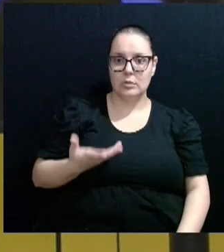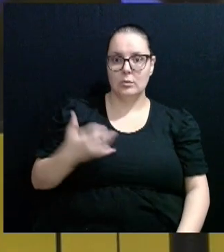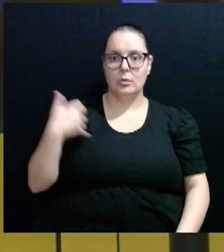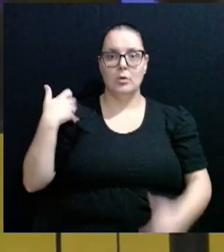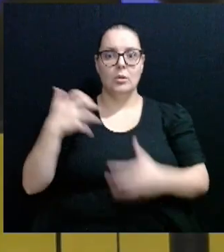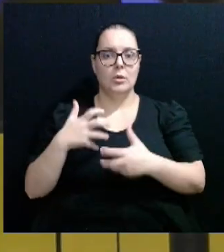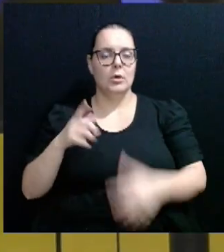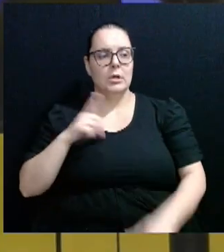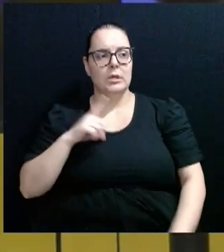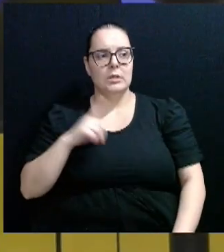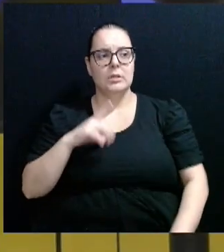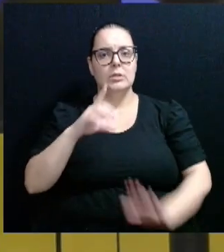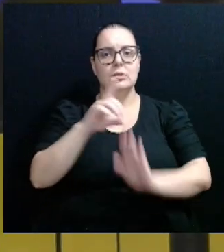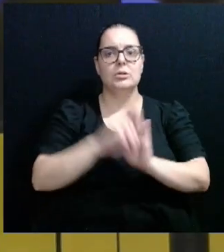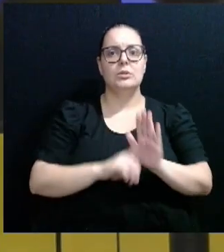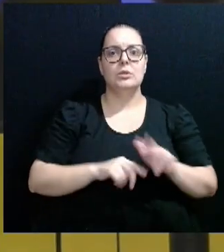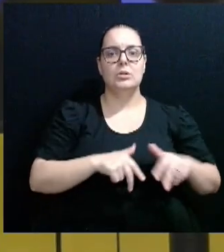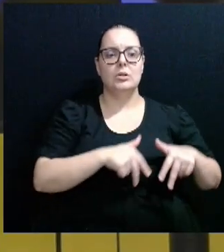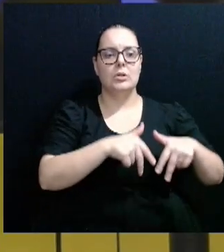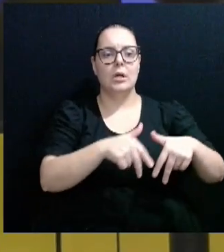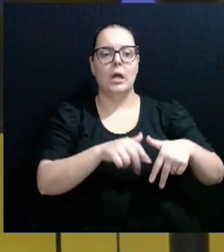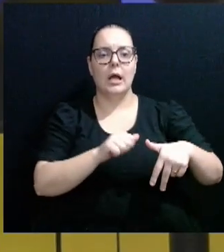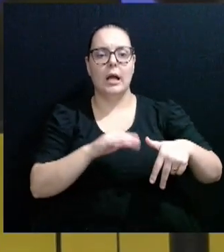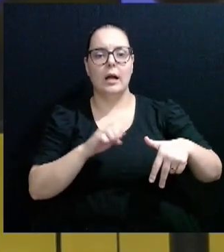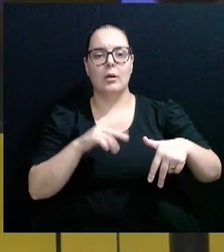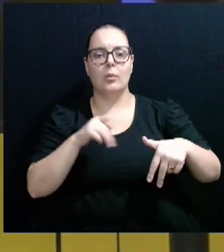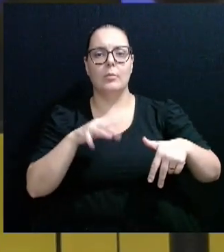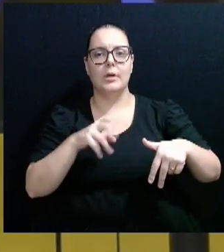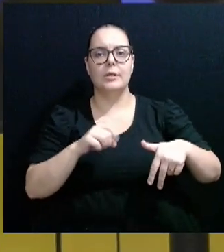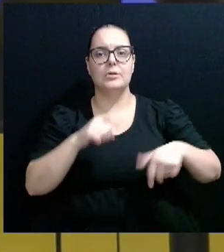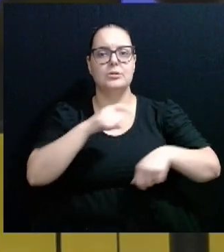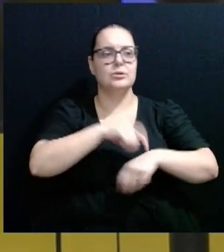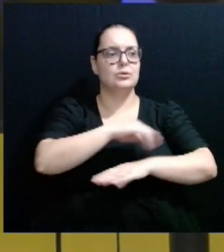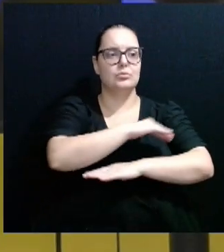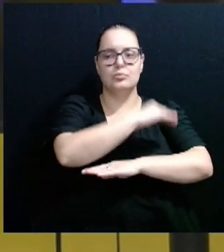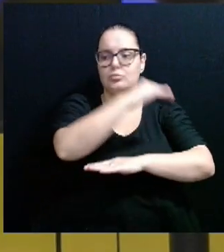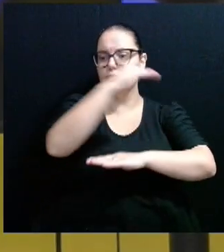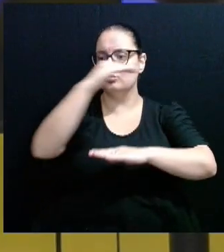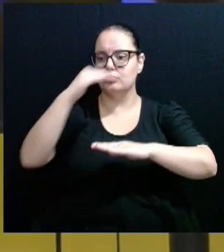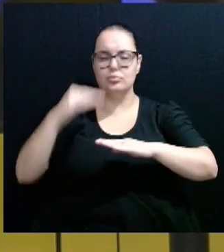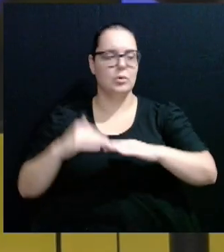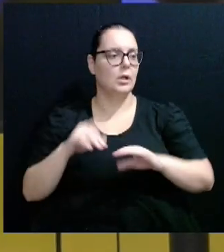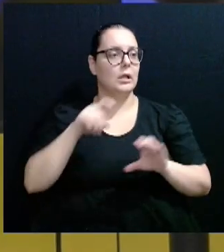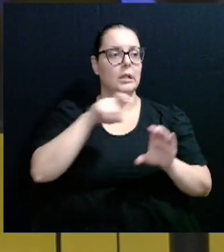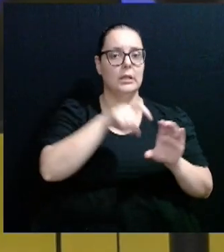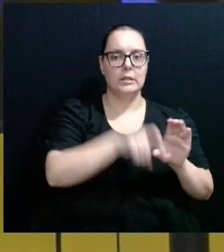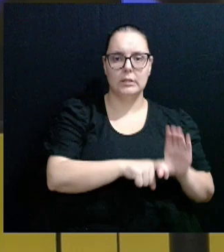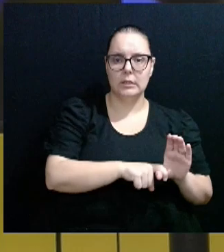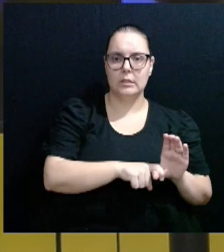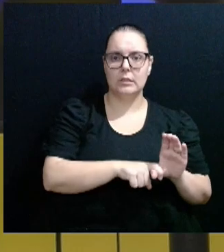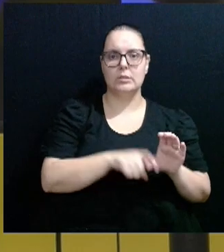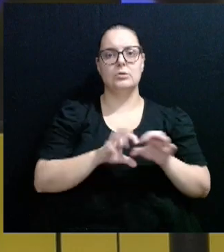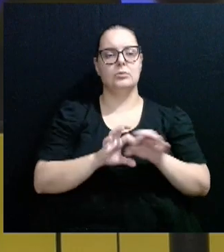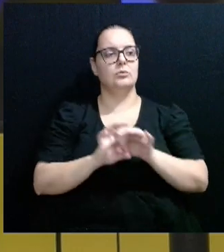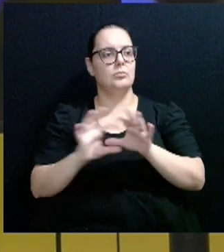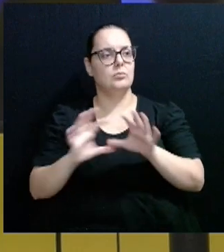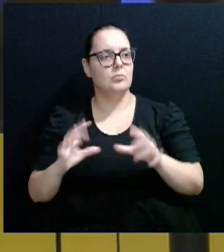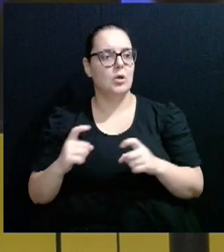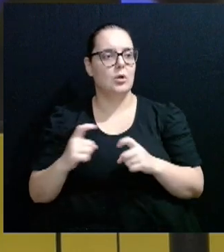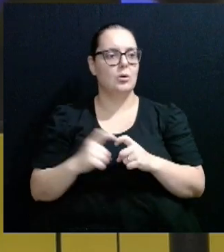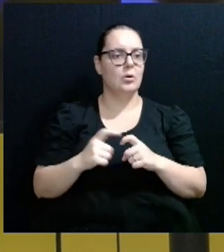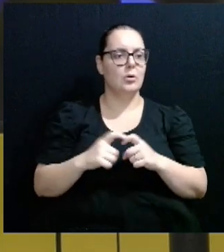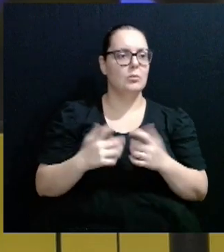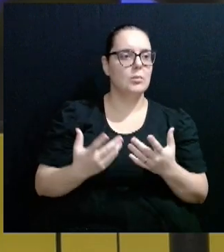direito a acompanhante em tempo integral. Esse direito depende de uma autorização médica.